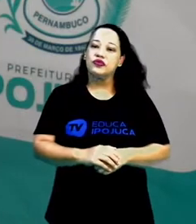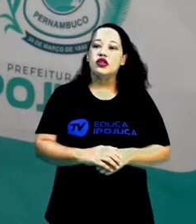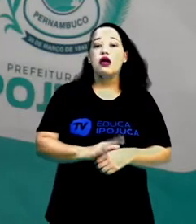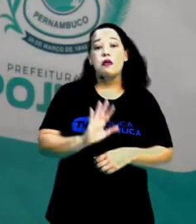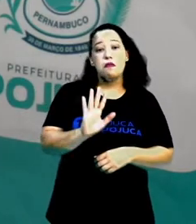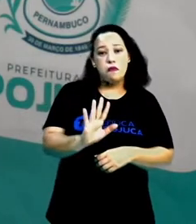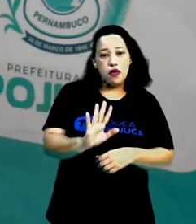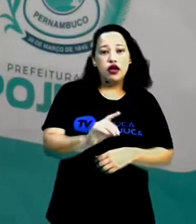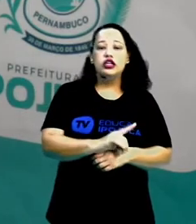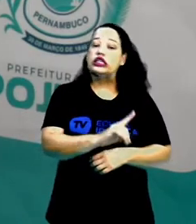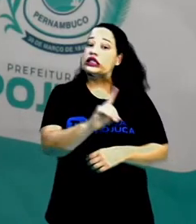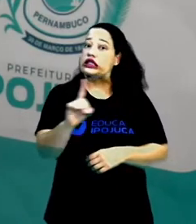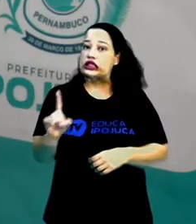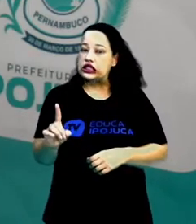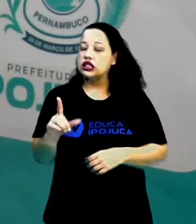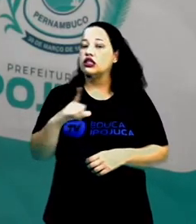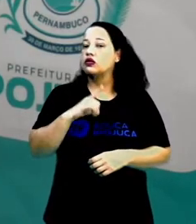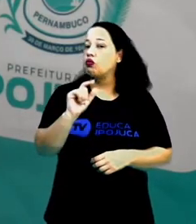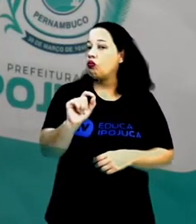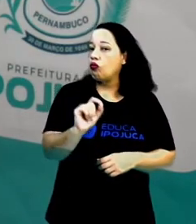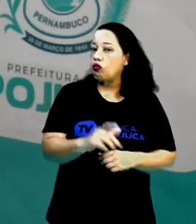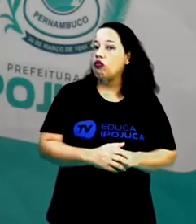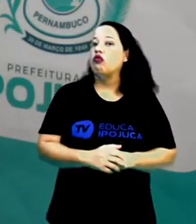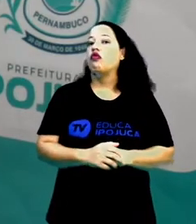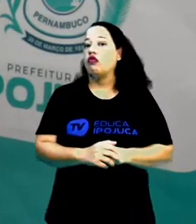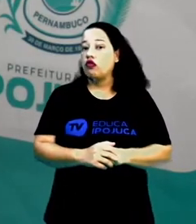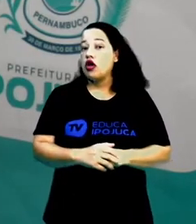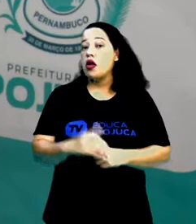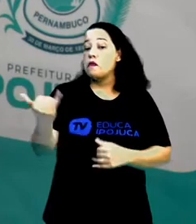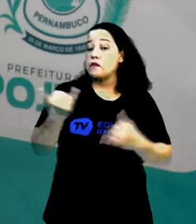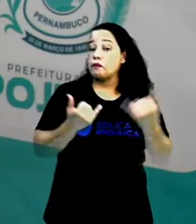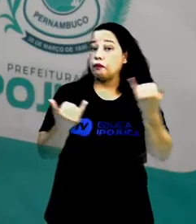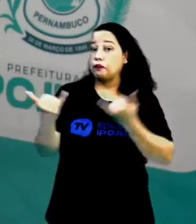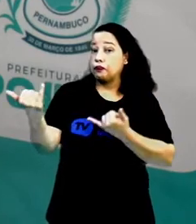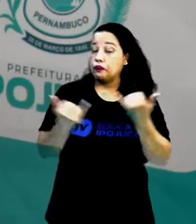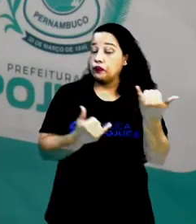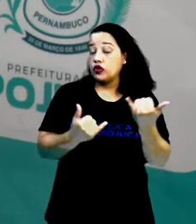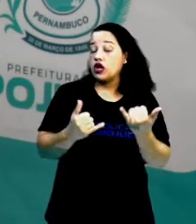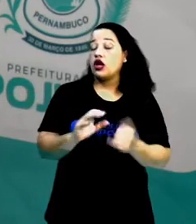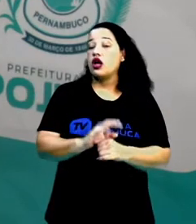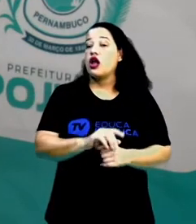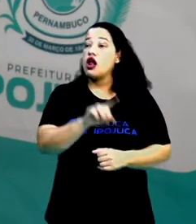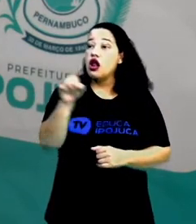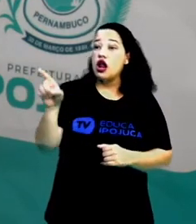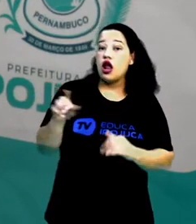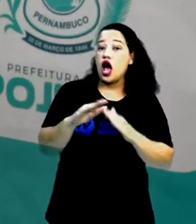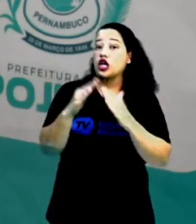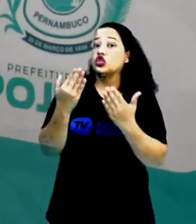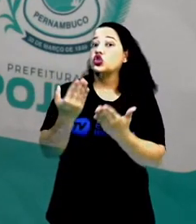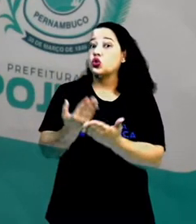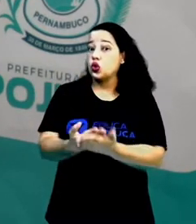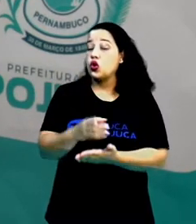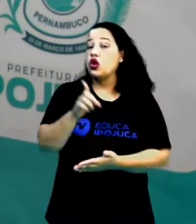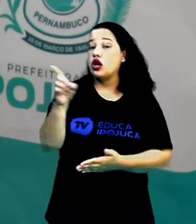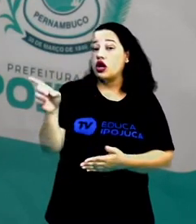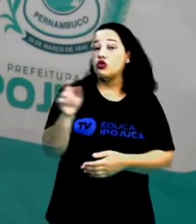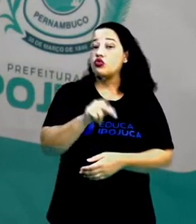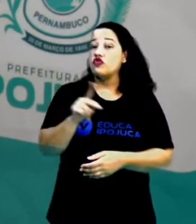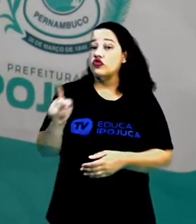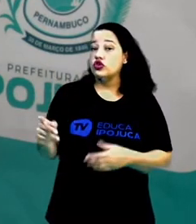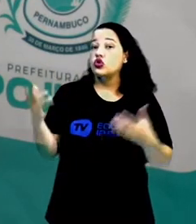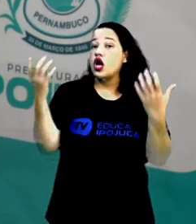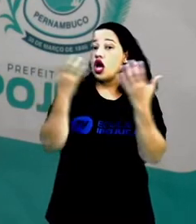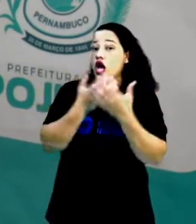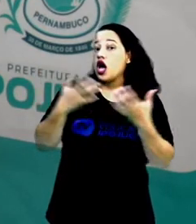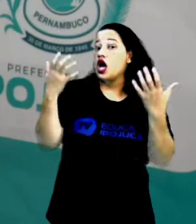Certo dia, Clara ouviu falar que na escola as professoras cantavam historinhas